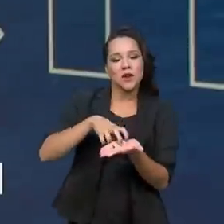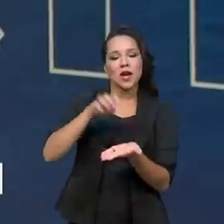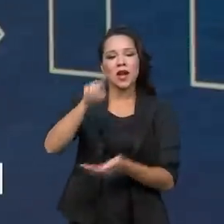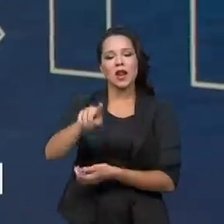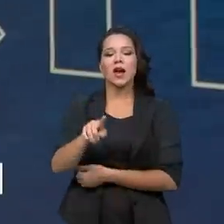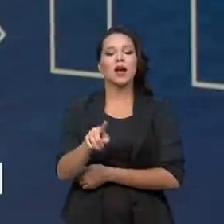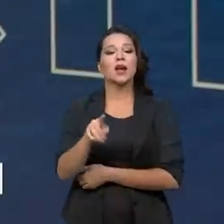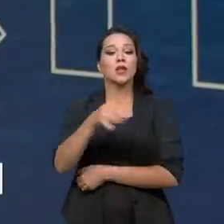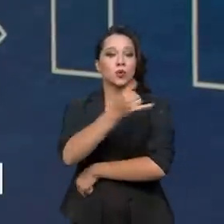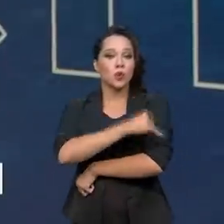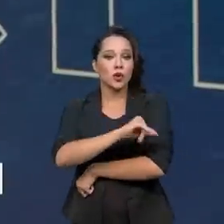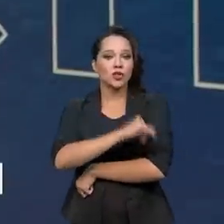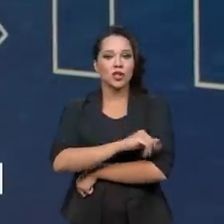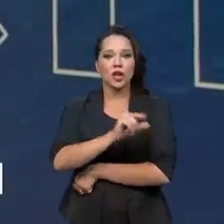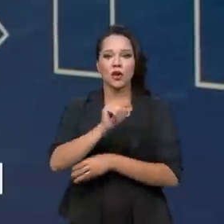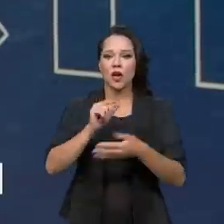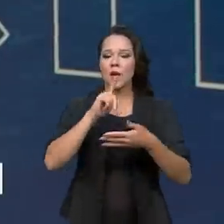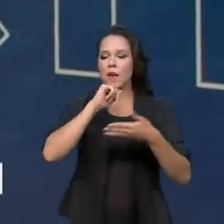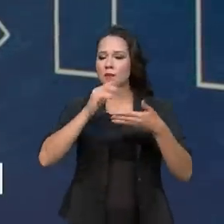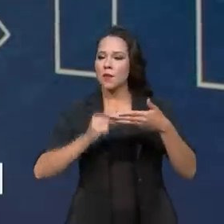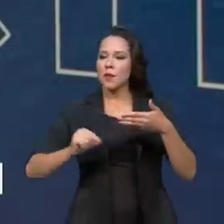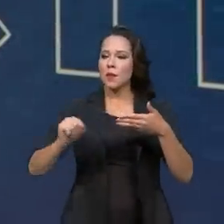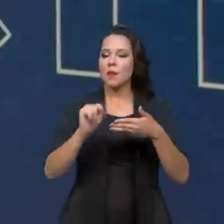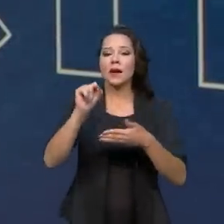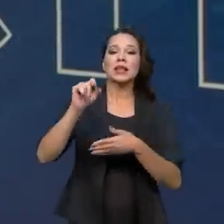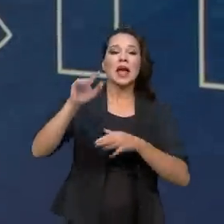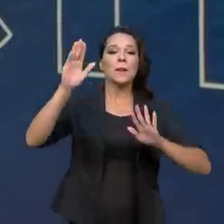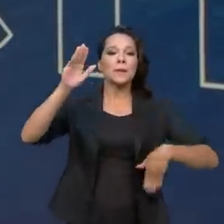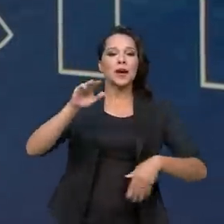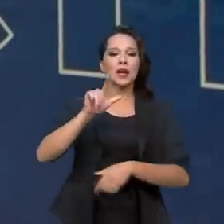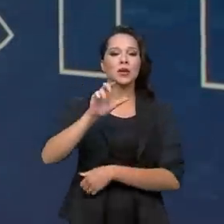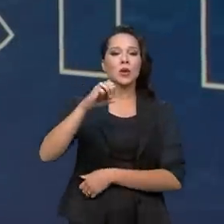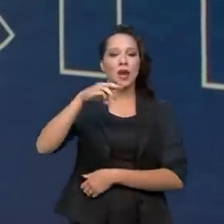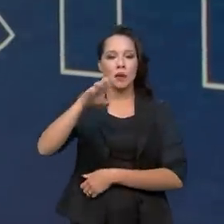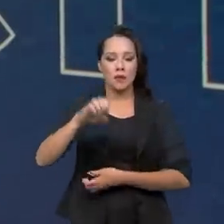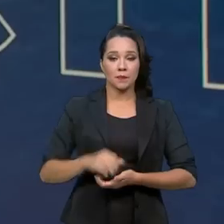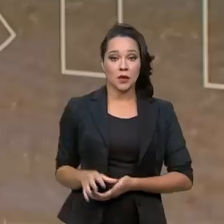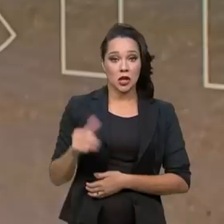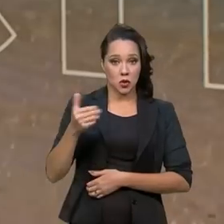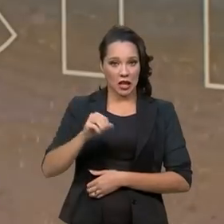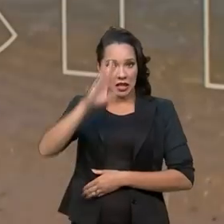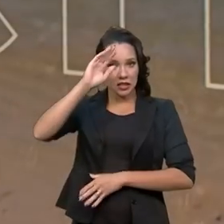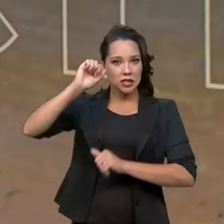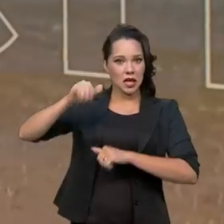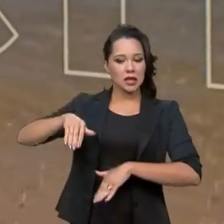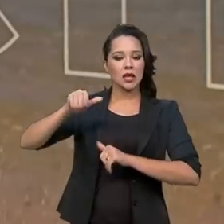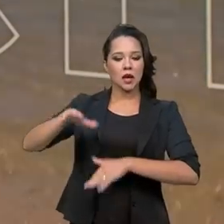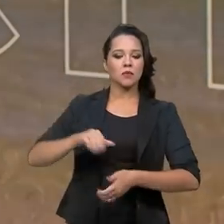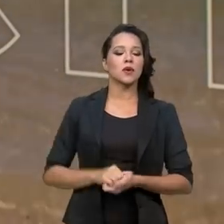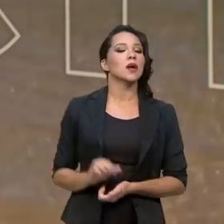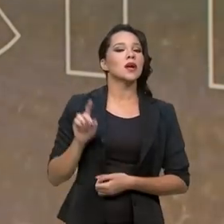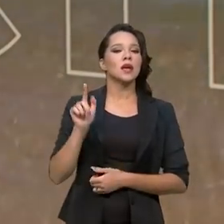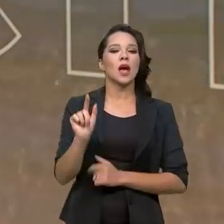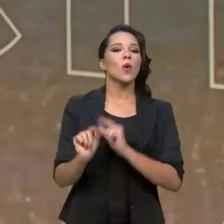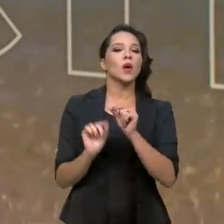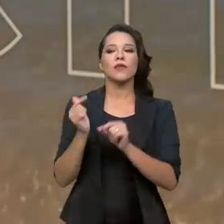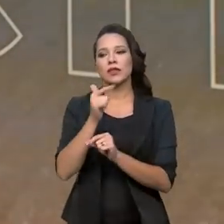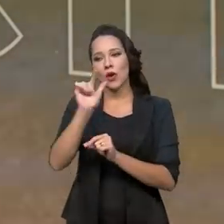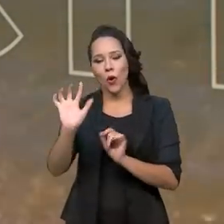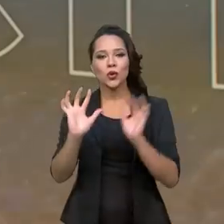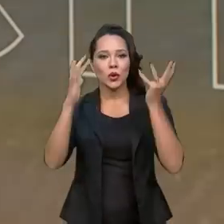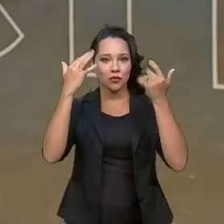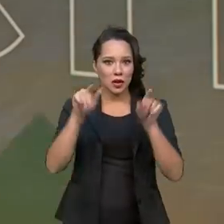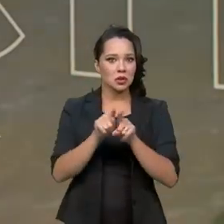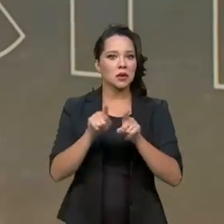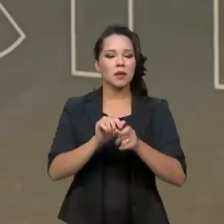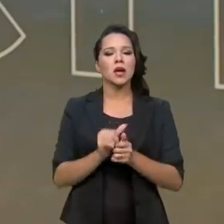dos Bandeirantes, indo por toda a orla até a Praia do Leme. No dia 10 de setembro haverá o que nós chamamos de revista naval, também com